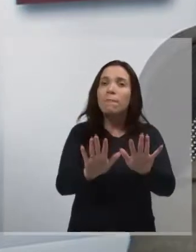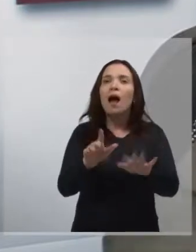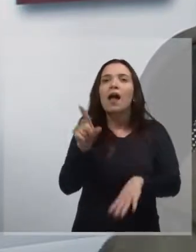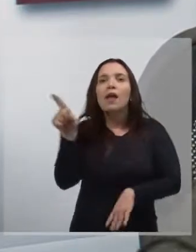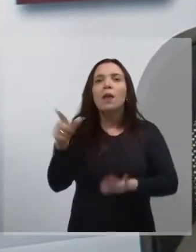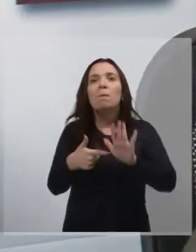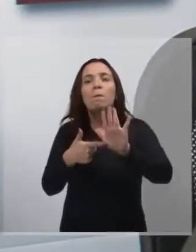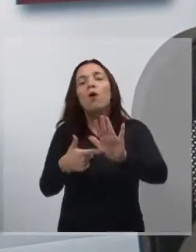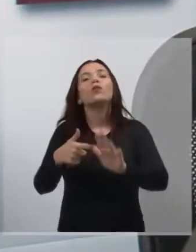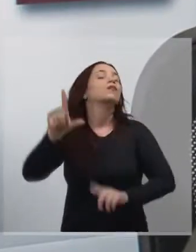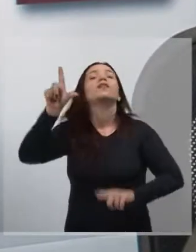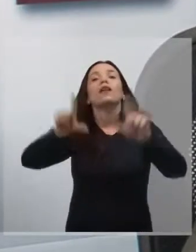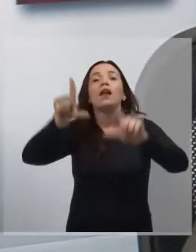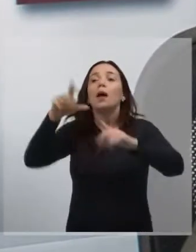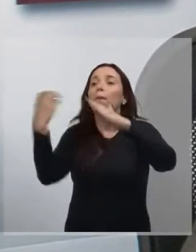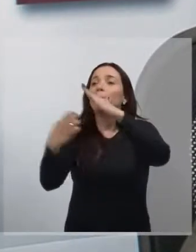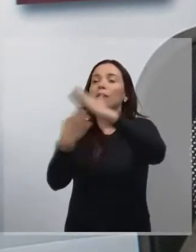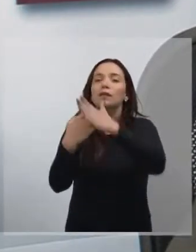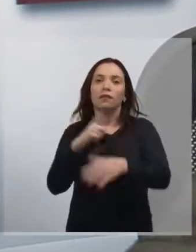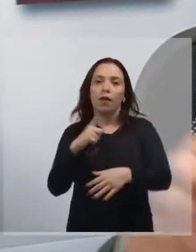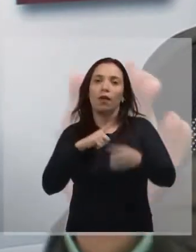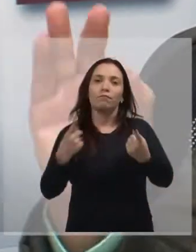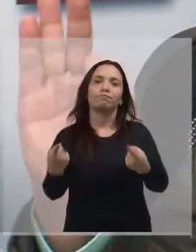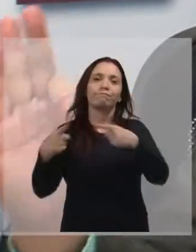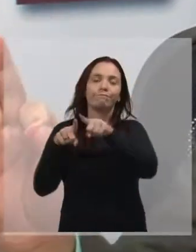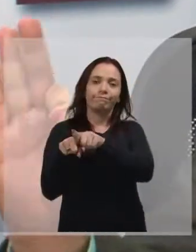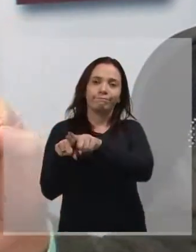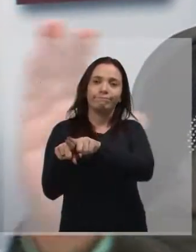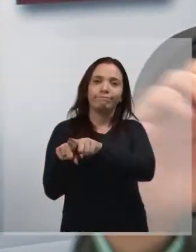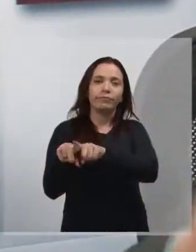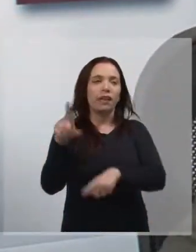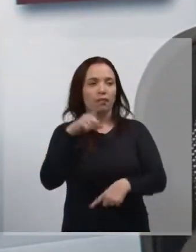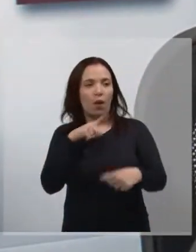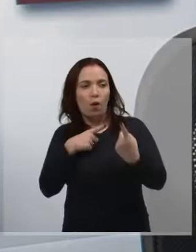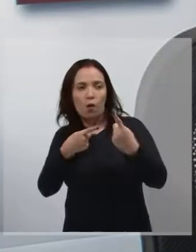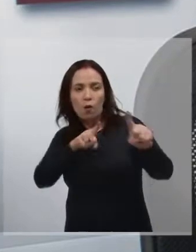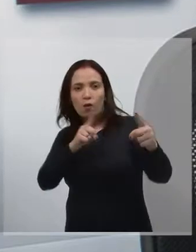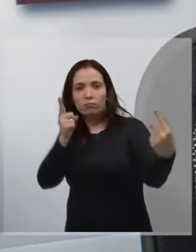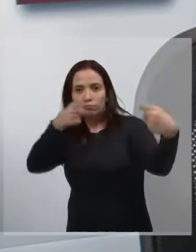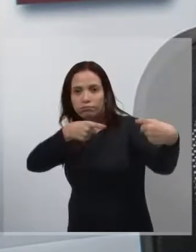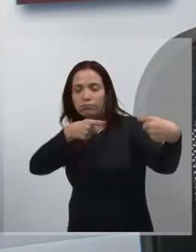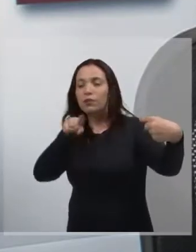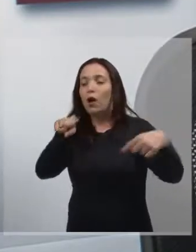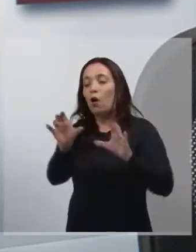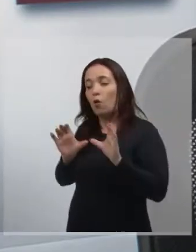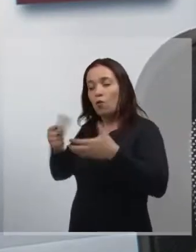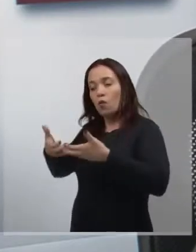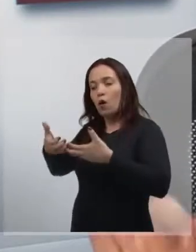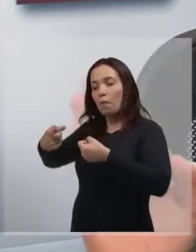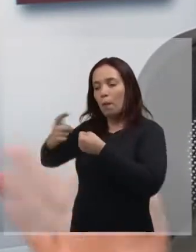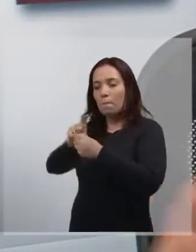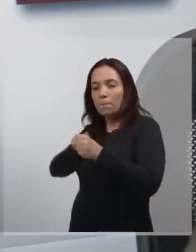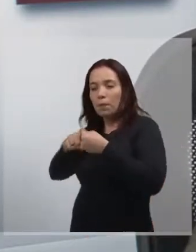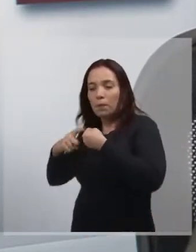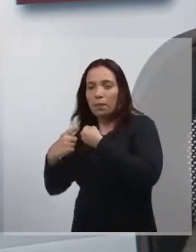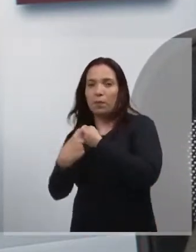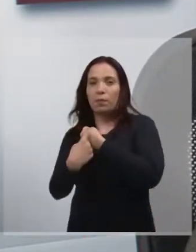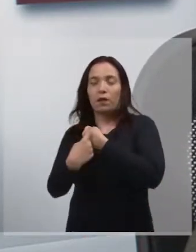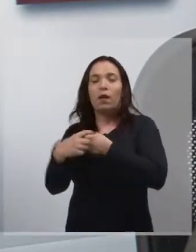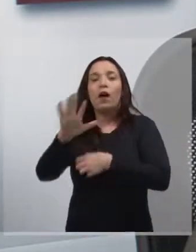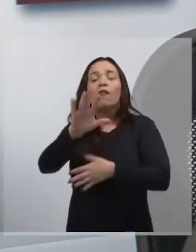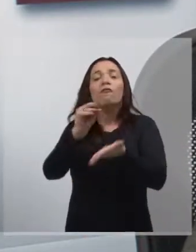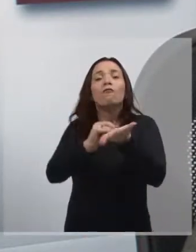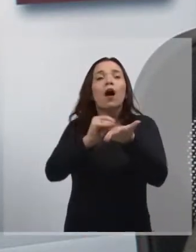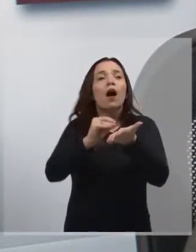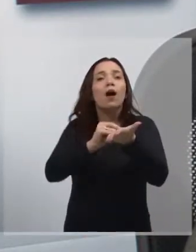os veículos de comunicação. E isso é uma coisa que setores de analistas políticos não têm feito essa análise,